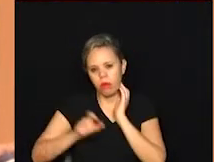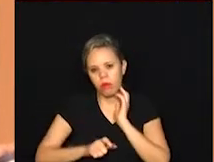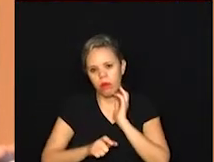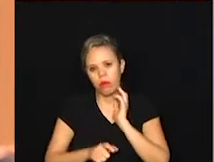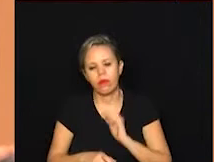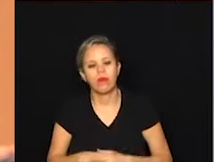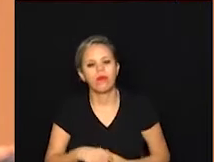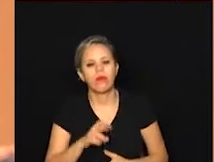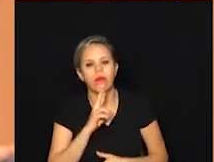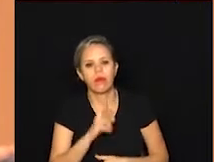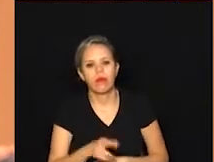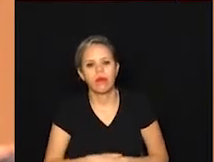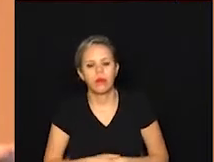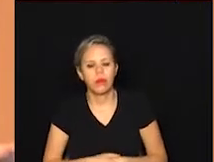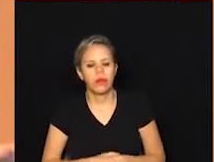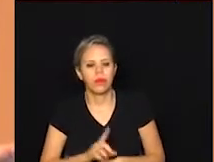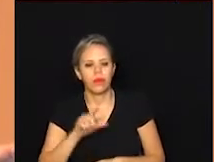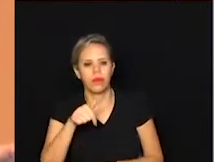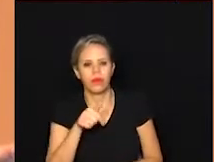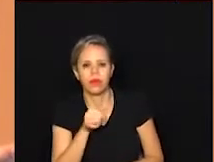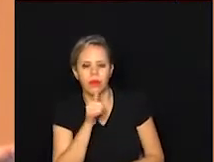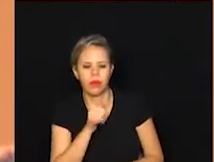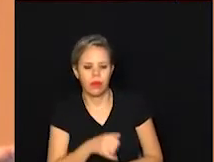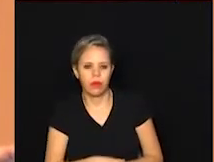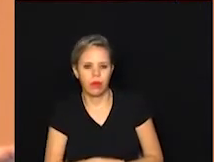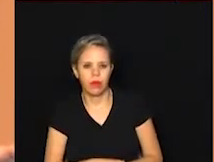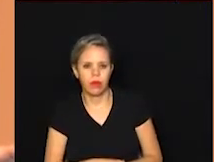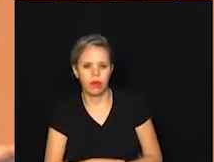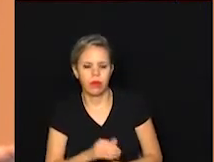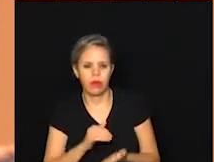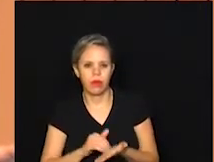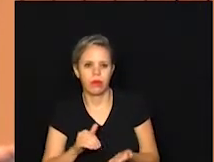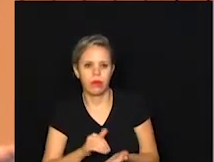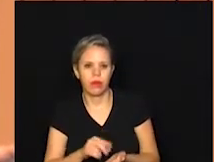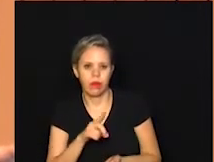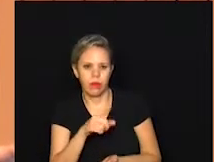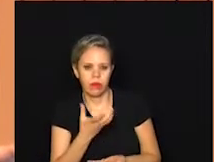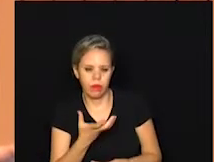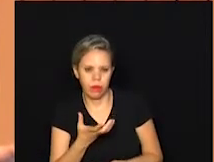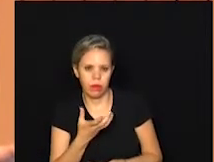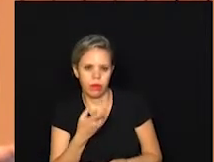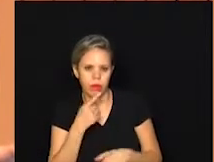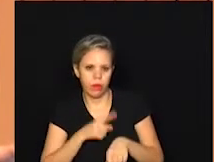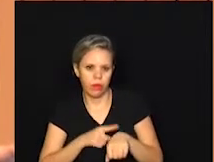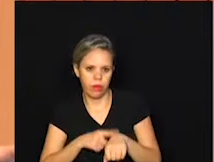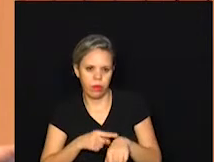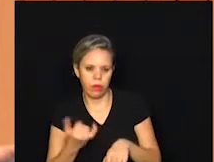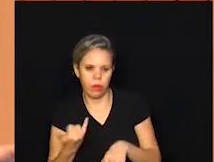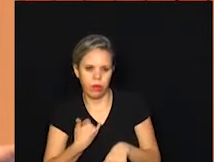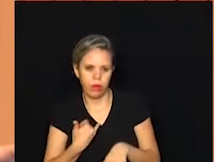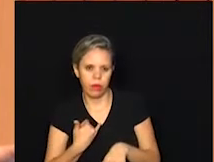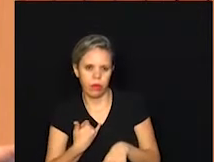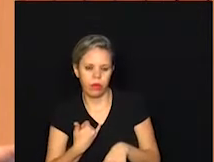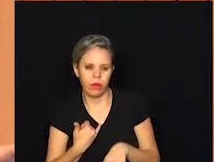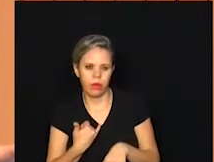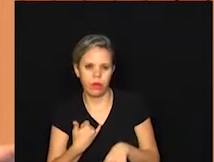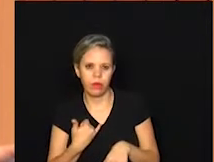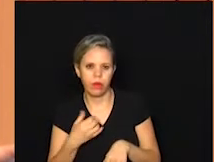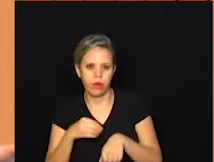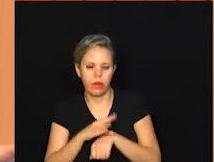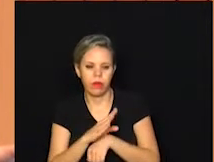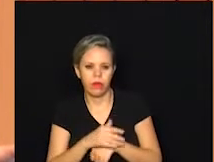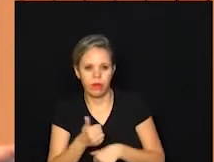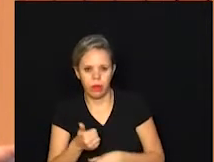Max, responder, e depois, secretária, se você tiver com horário, você avisa a gente aqui no chat, que aí a gente passa para